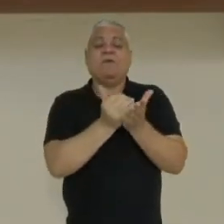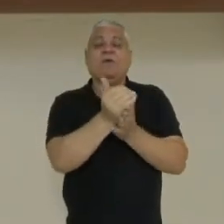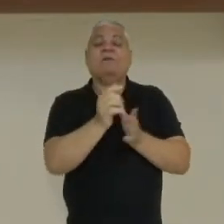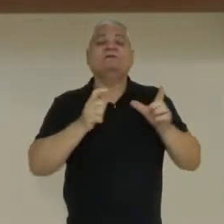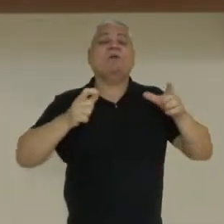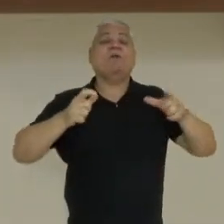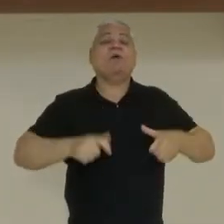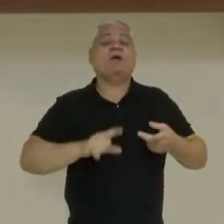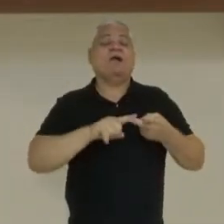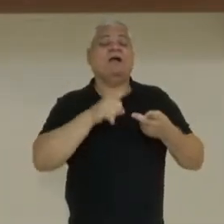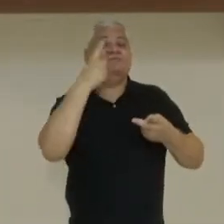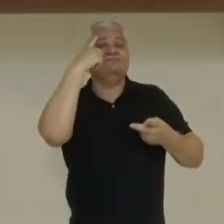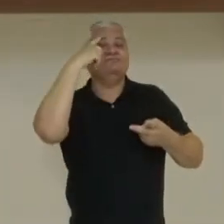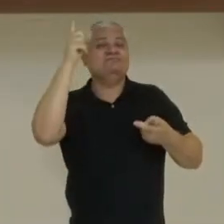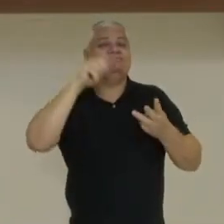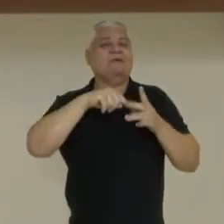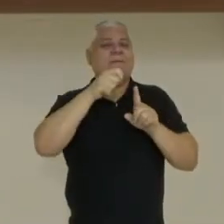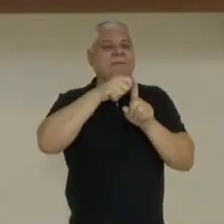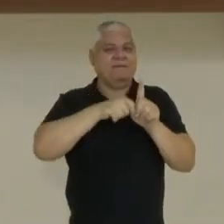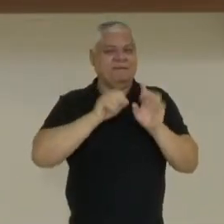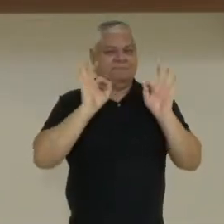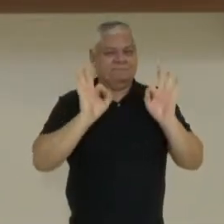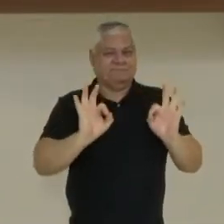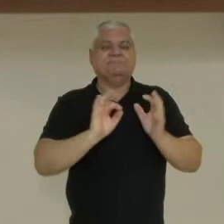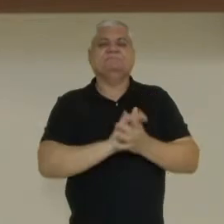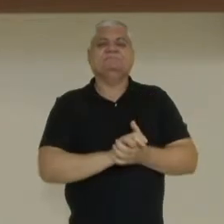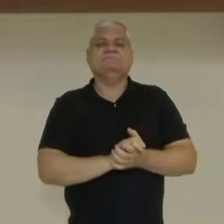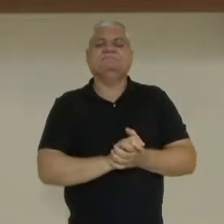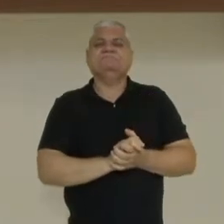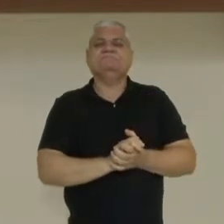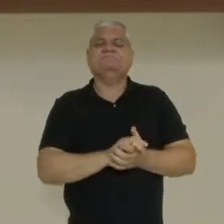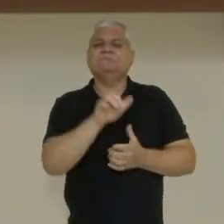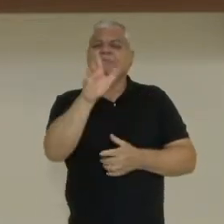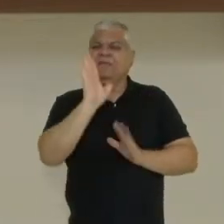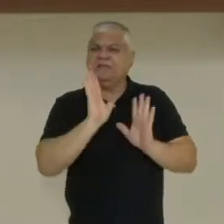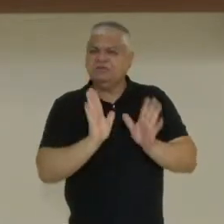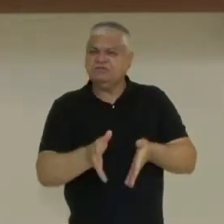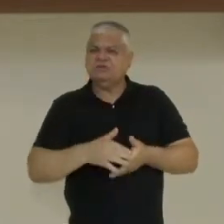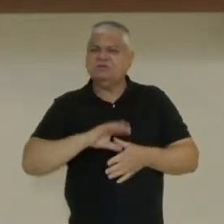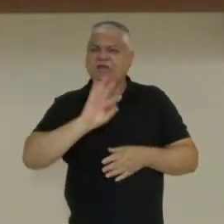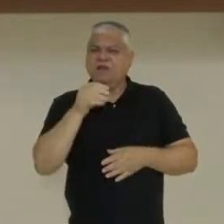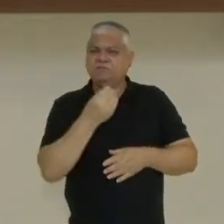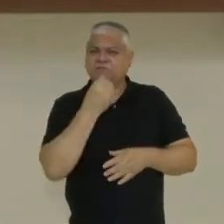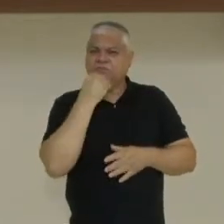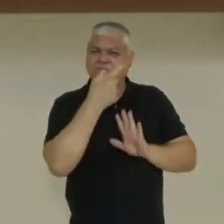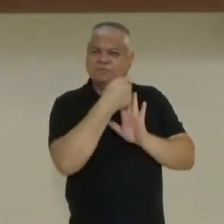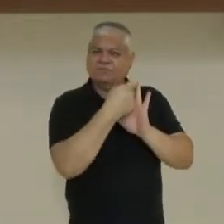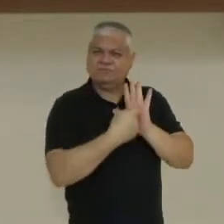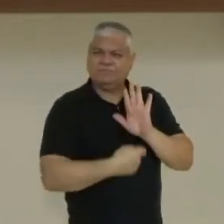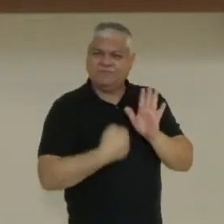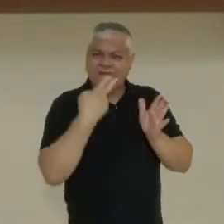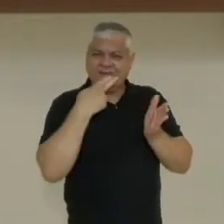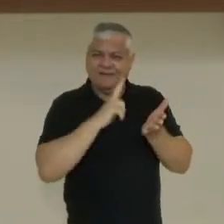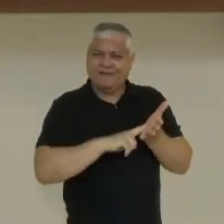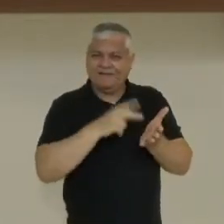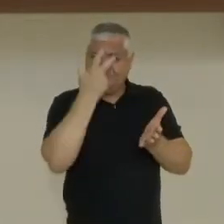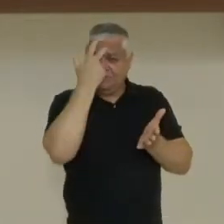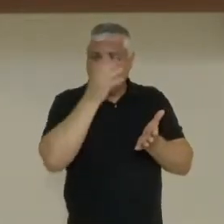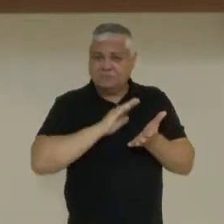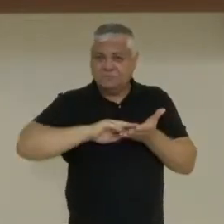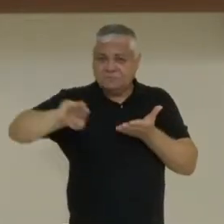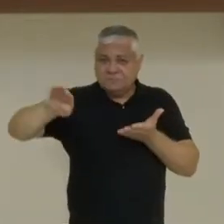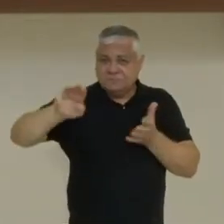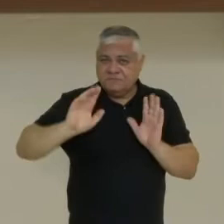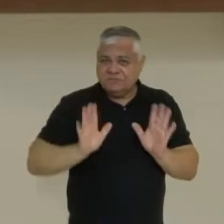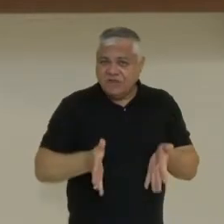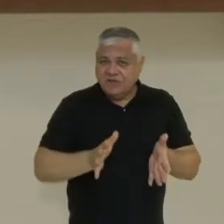local e data. E mais, você já teve a oportunidade de escrever uma carta para alguém?